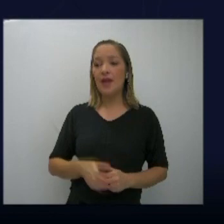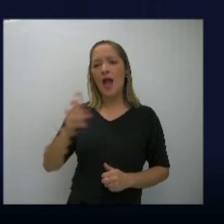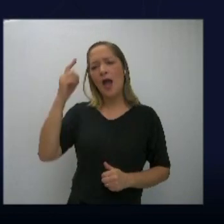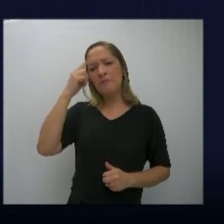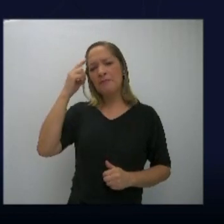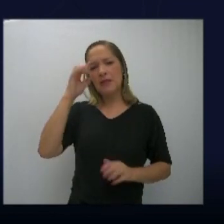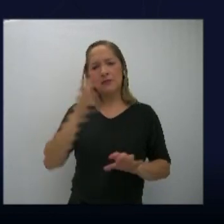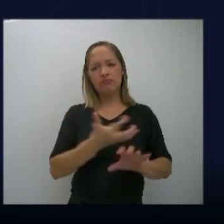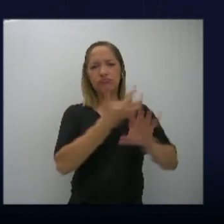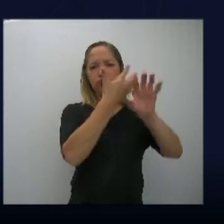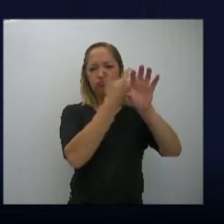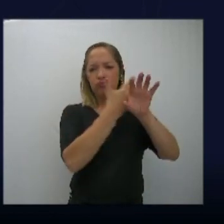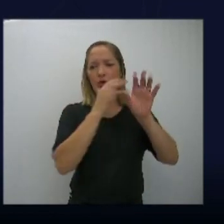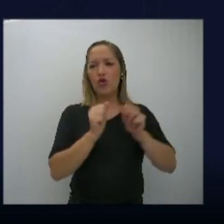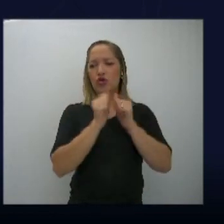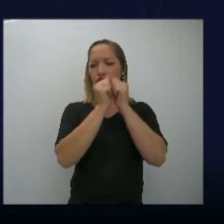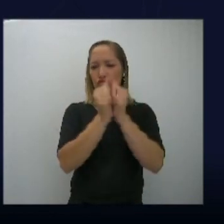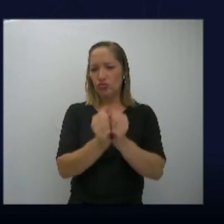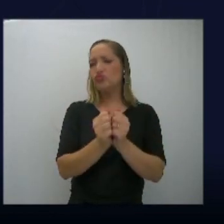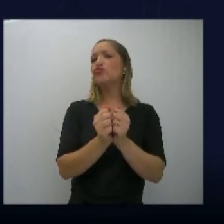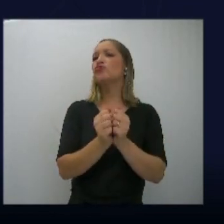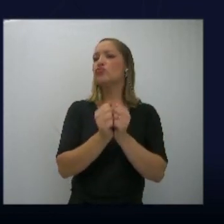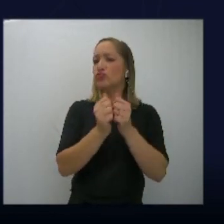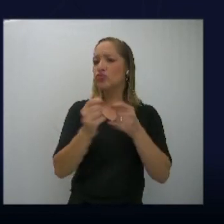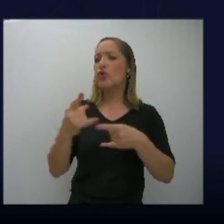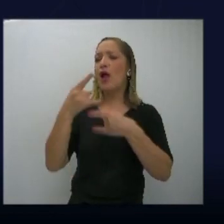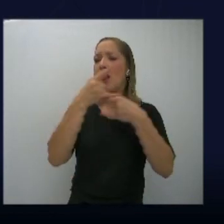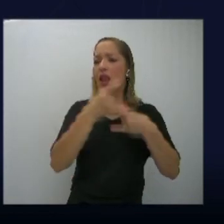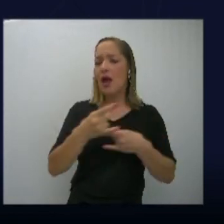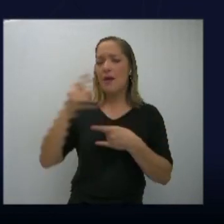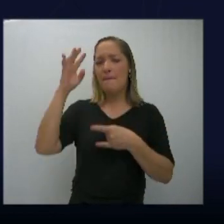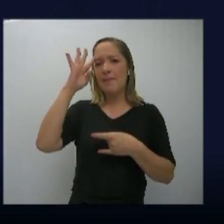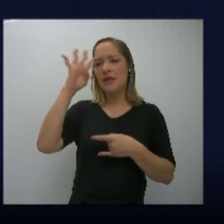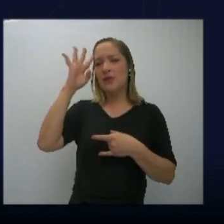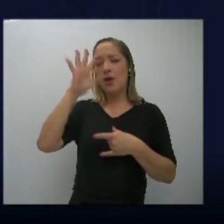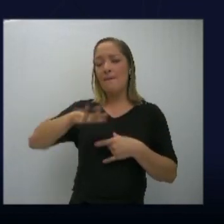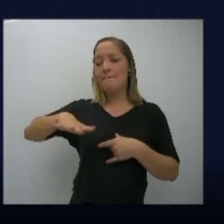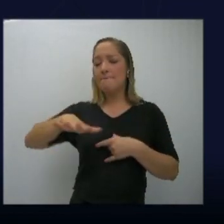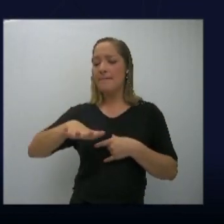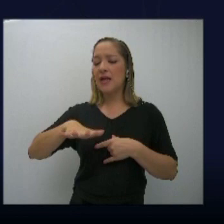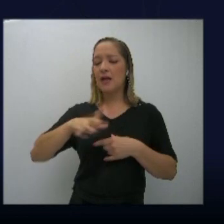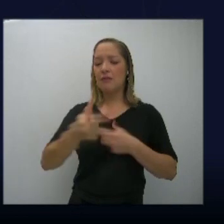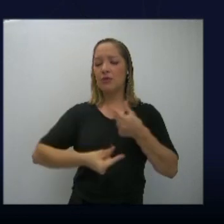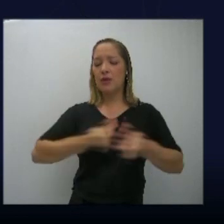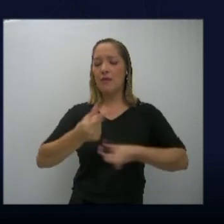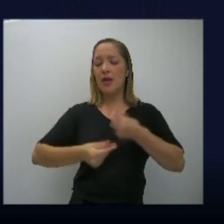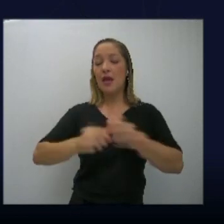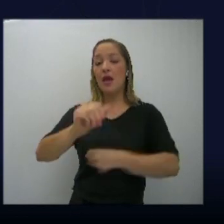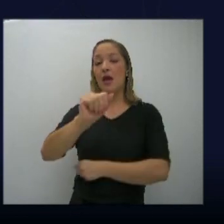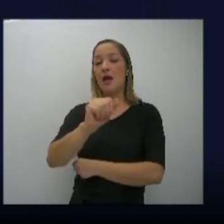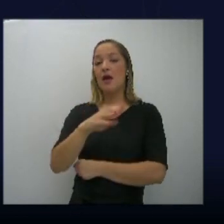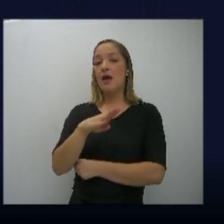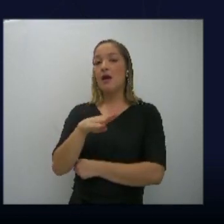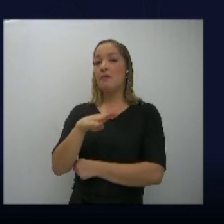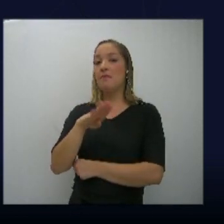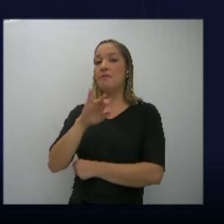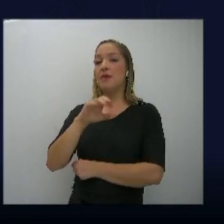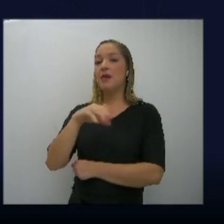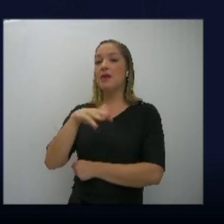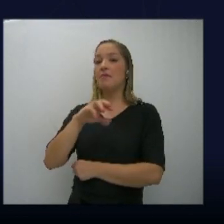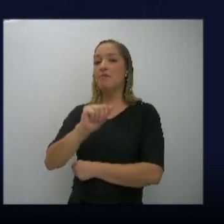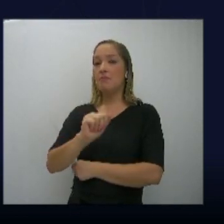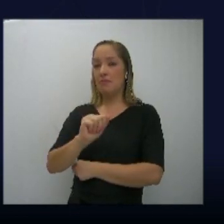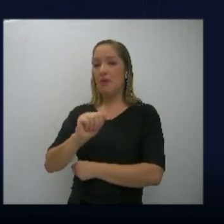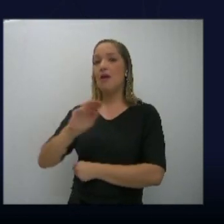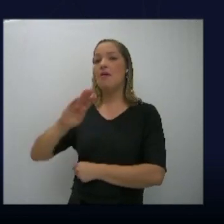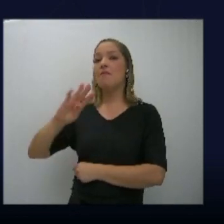painel pessoalzinho com todos os painéis pintados aqui no congresso na página diferença e falar nisso parabenizar todos que